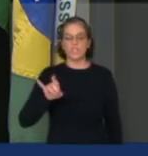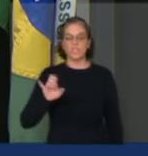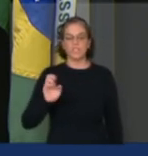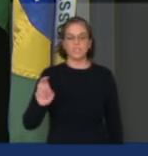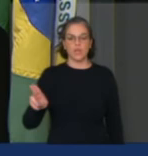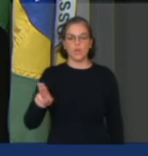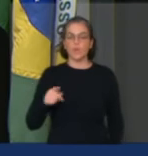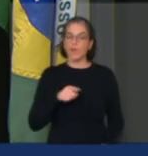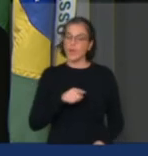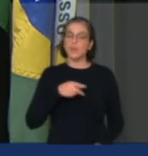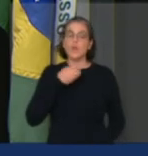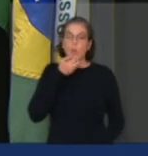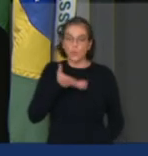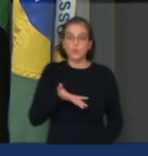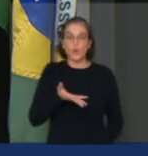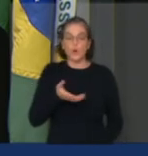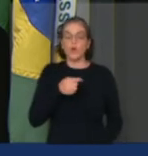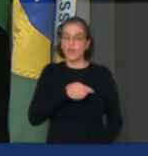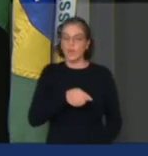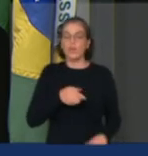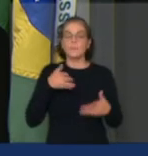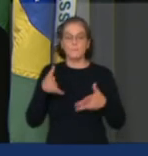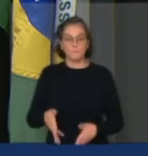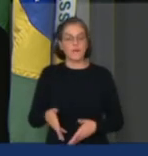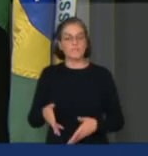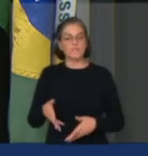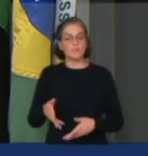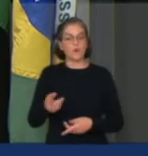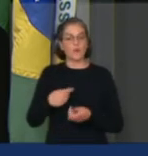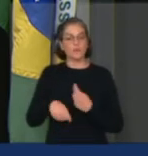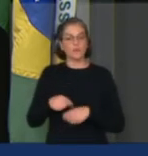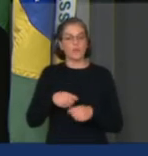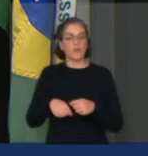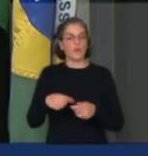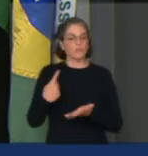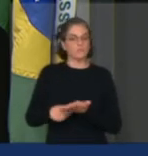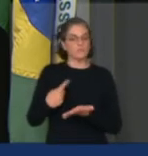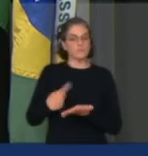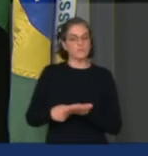confessado ter participado dessa facada contra o presidente Bolsonaro. Obrigado.